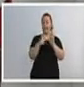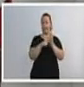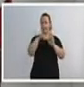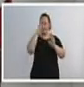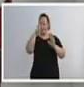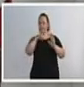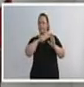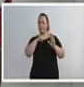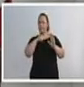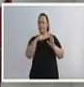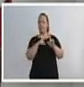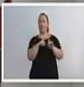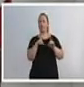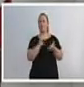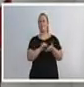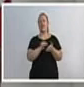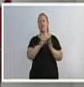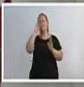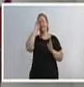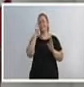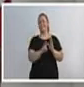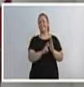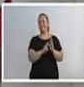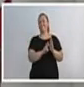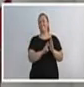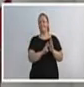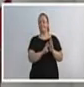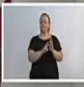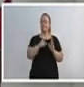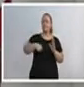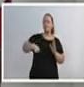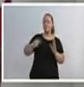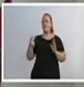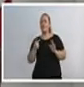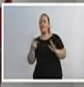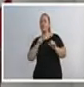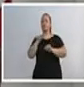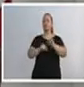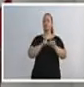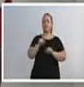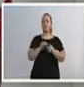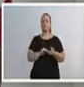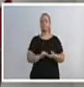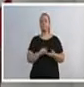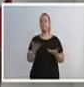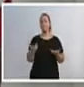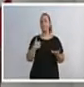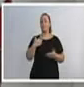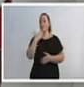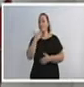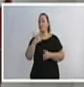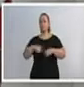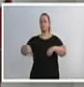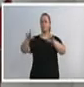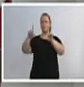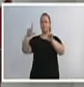e que têm dificuldade de ser colocado em prática, e nós resolvemos adotar algumas medidas. Eu peço até as fotos na